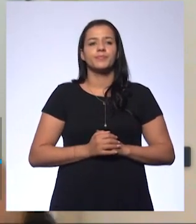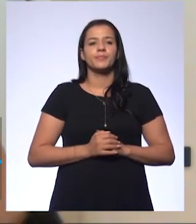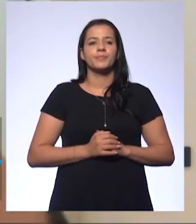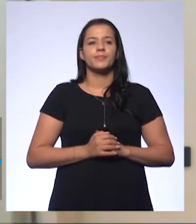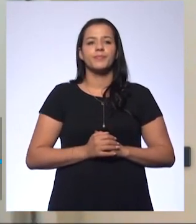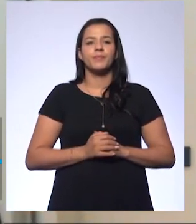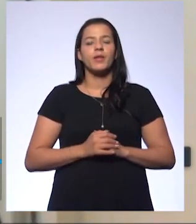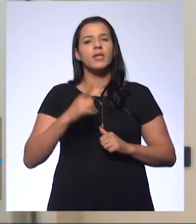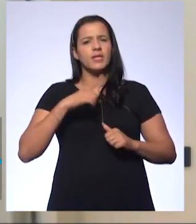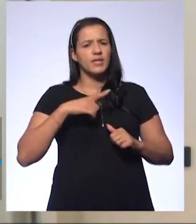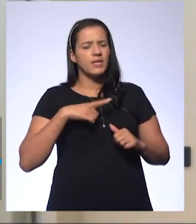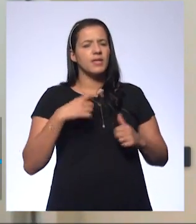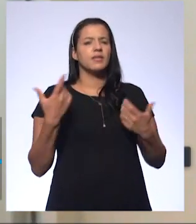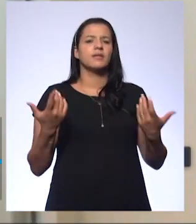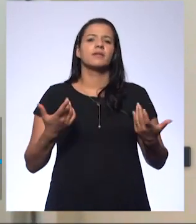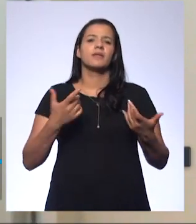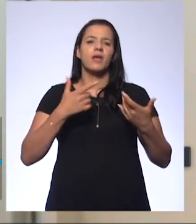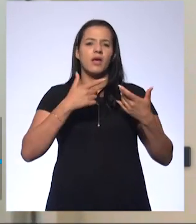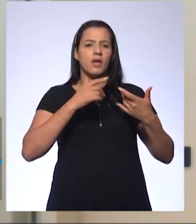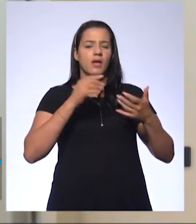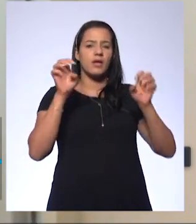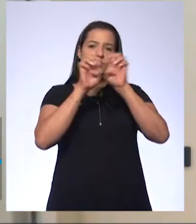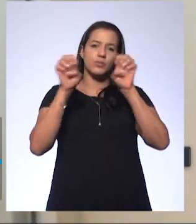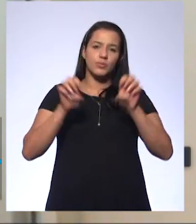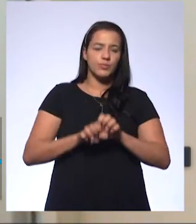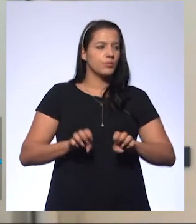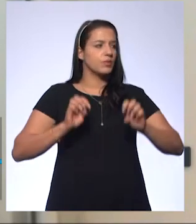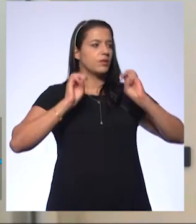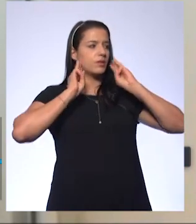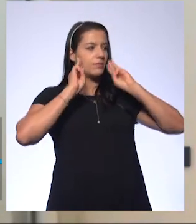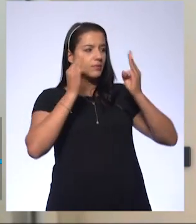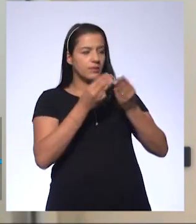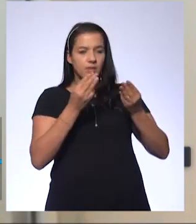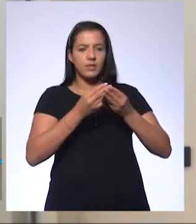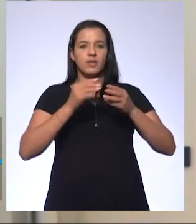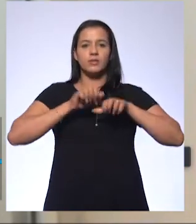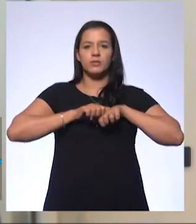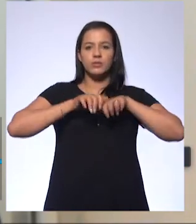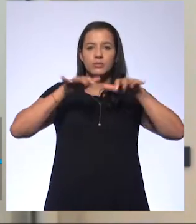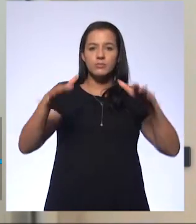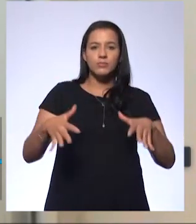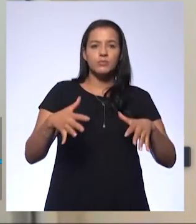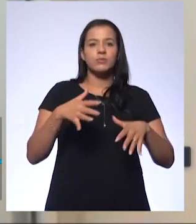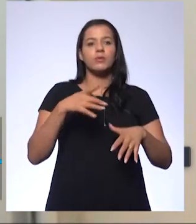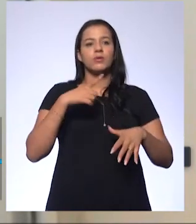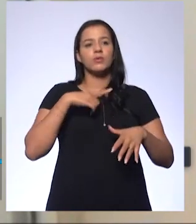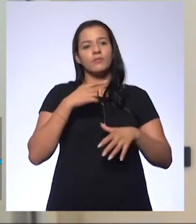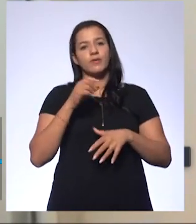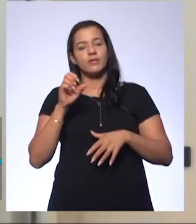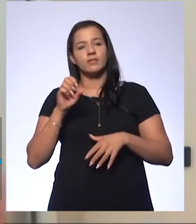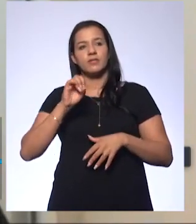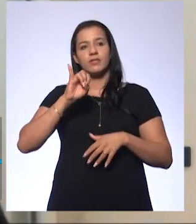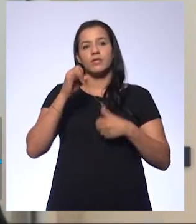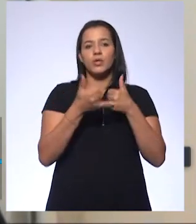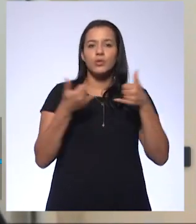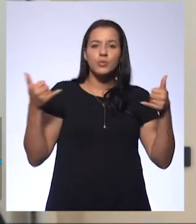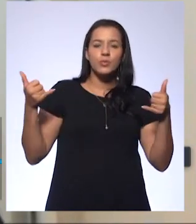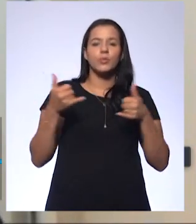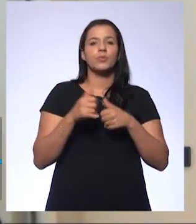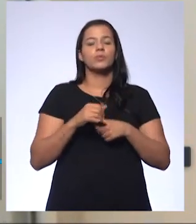alguém encontre um novo modelo que caia por terra o modelo que nós temos hoje. Então, nada impede que isso